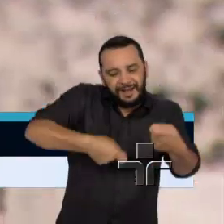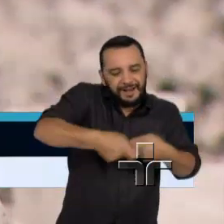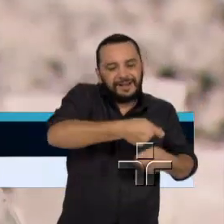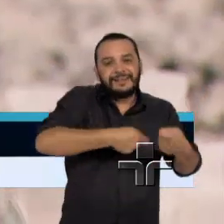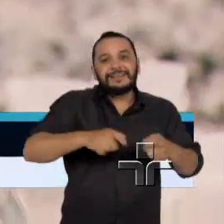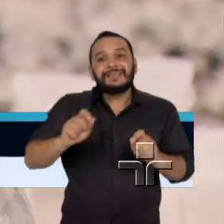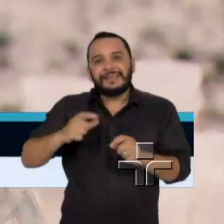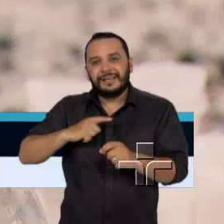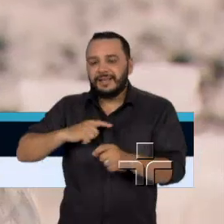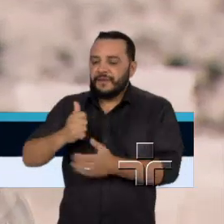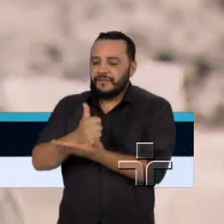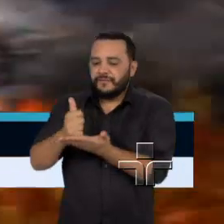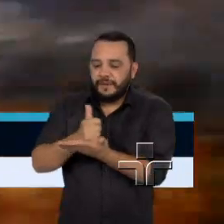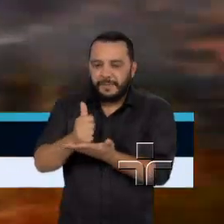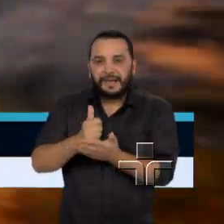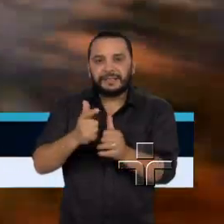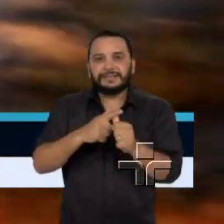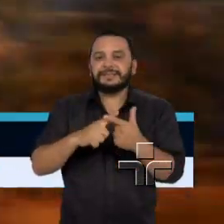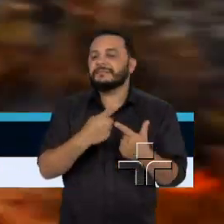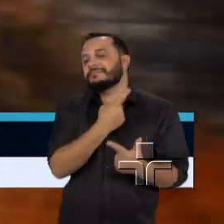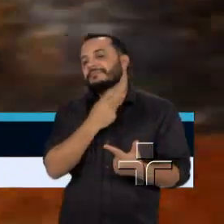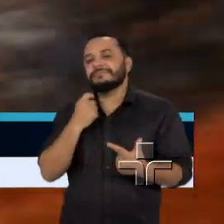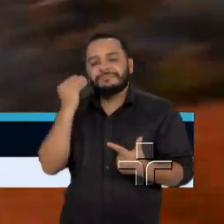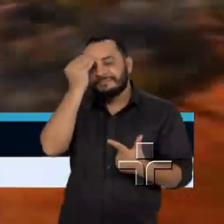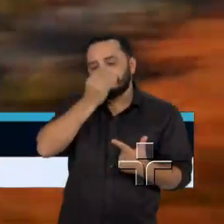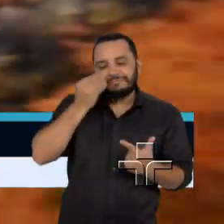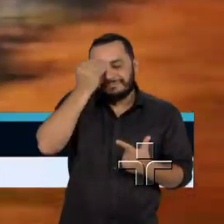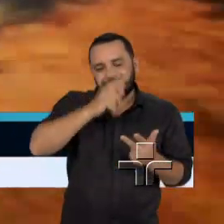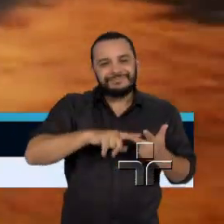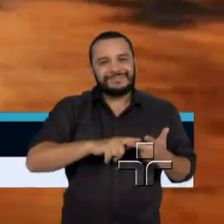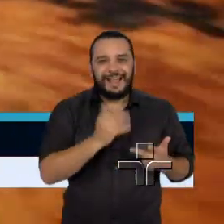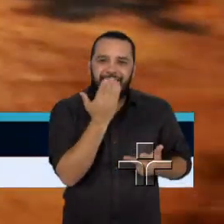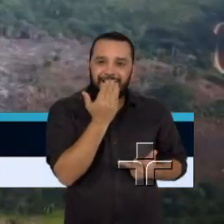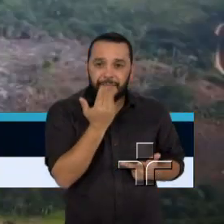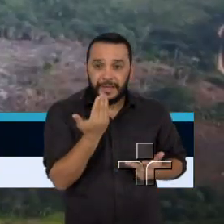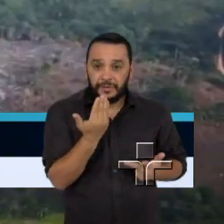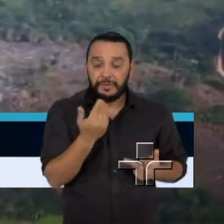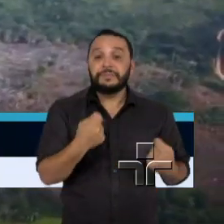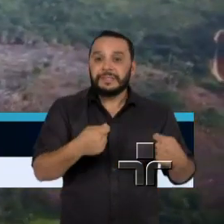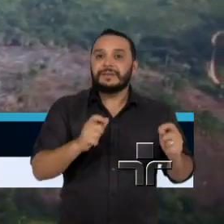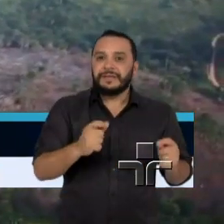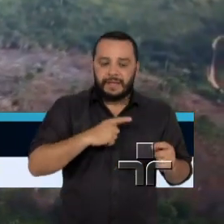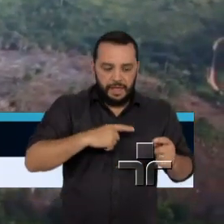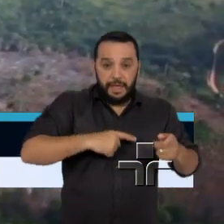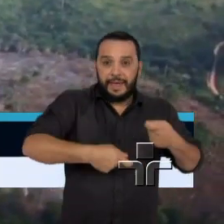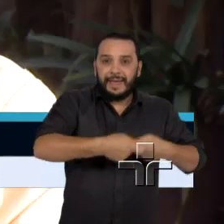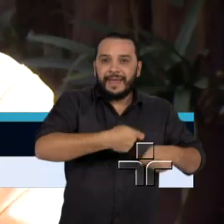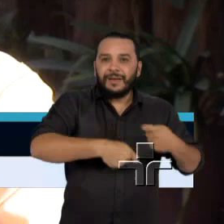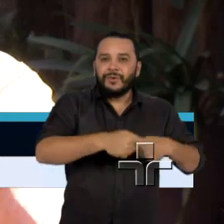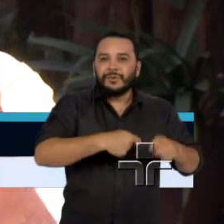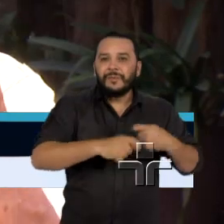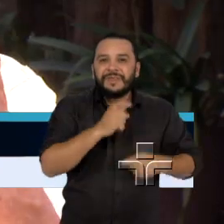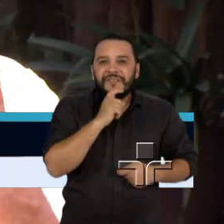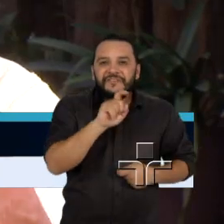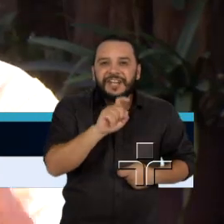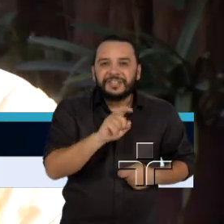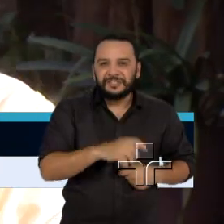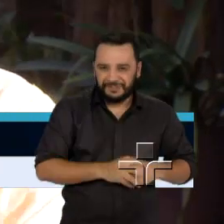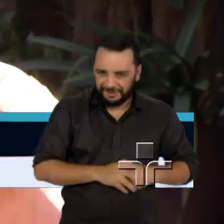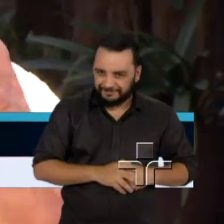de cosméticos e alimentos. Para isso é preciso fazer a economia verde render mais que o desmatamento.